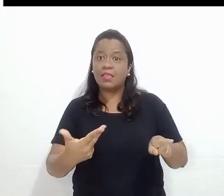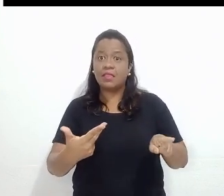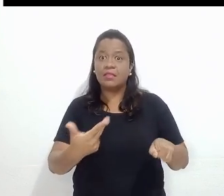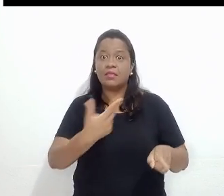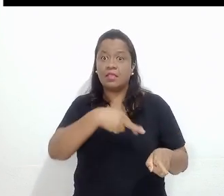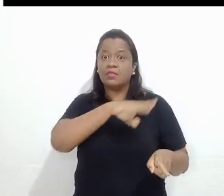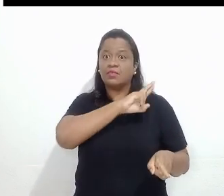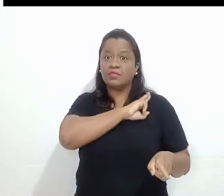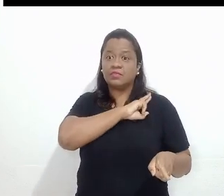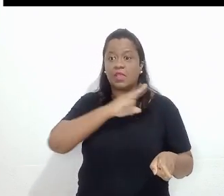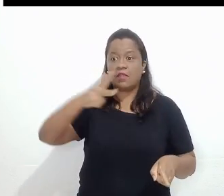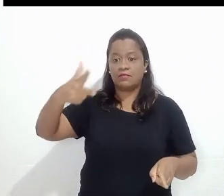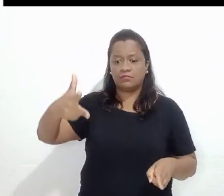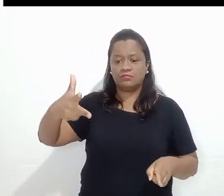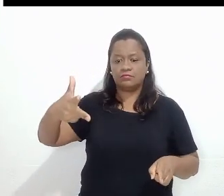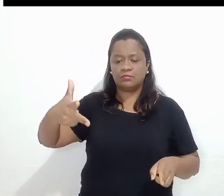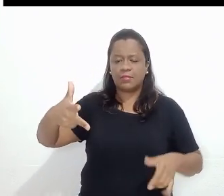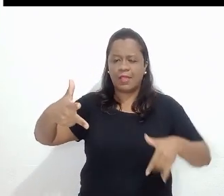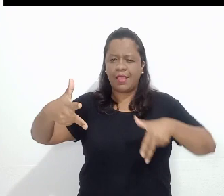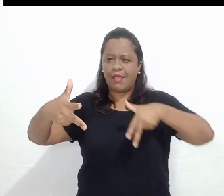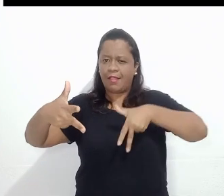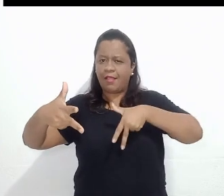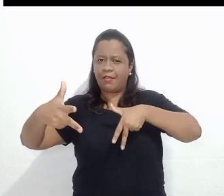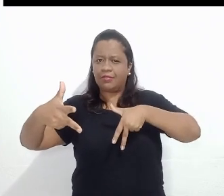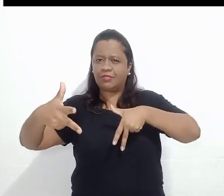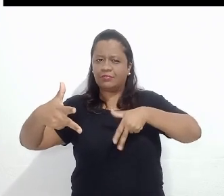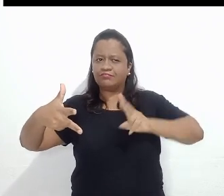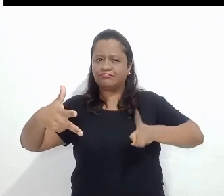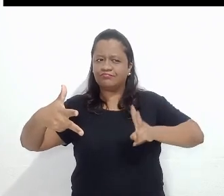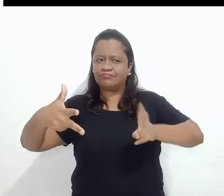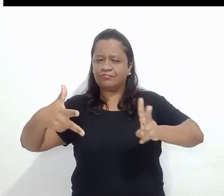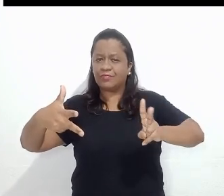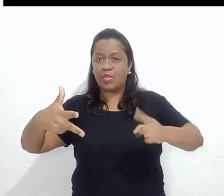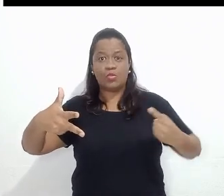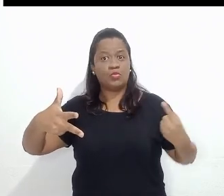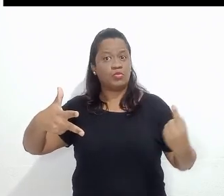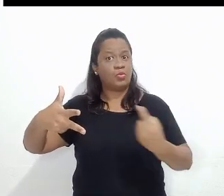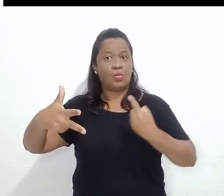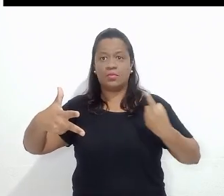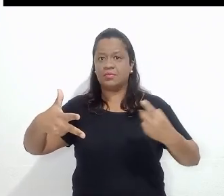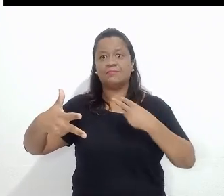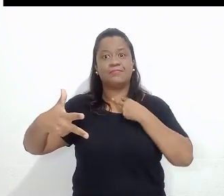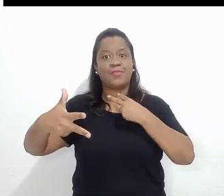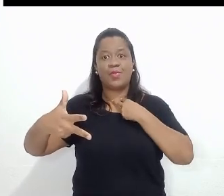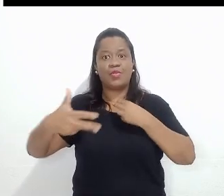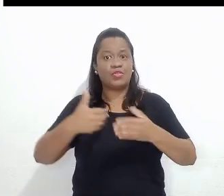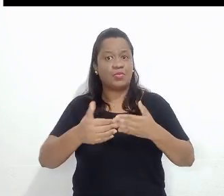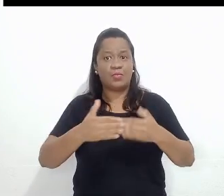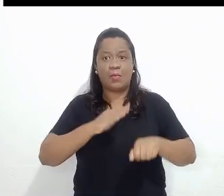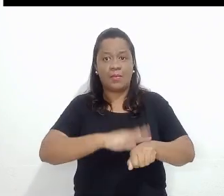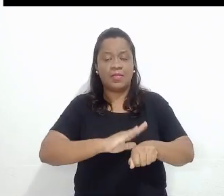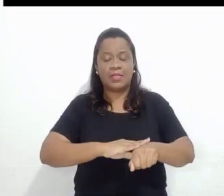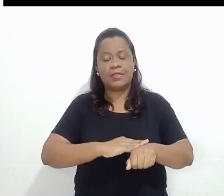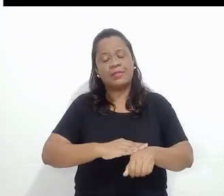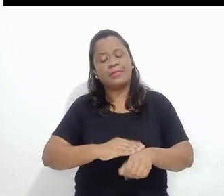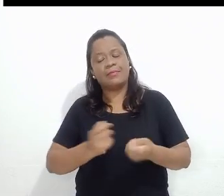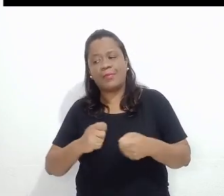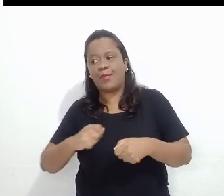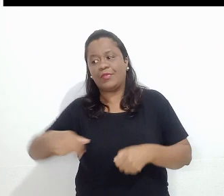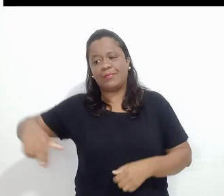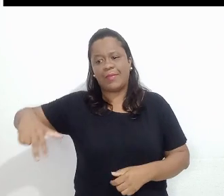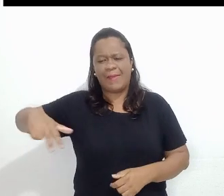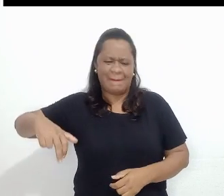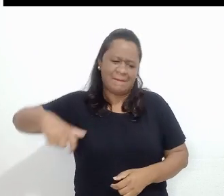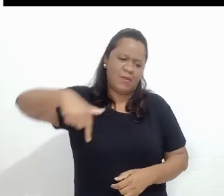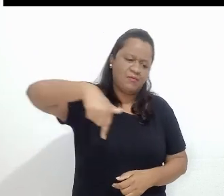do equipamento o tempo inteiro. A câmera não fica sozinha em momento nenhum. Tá? Porque pode vir um engraçadinho ali tropeçar, pode vir